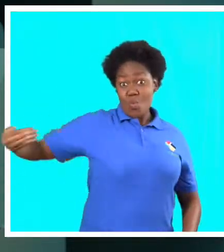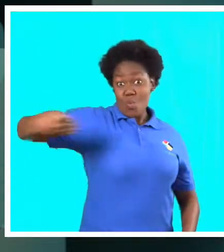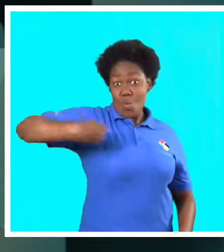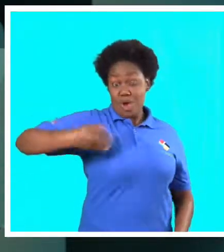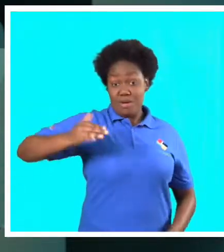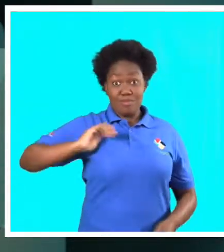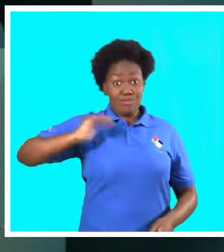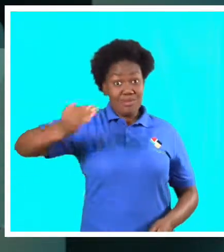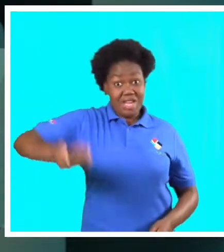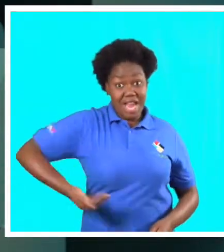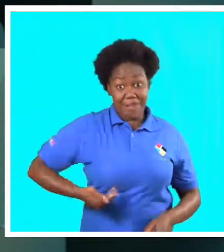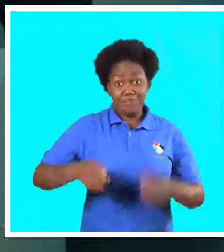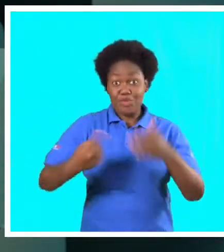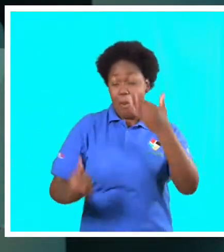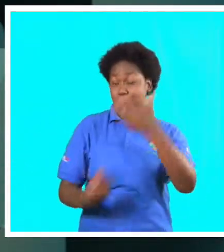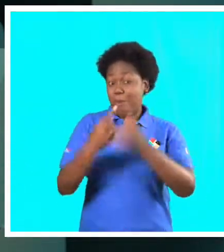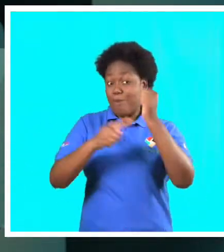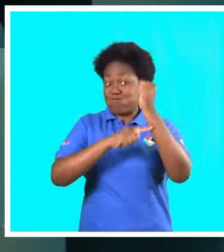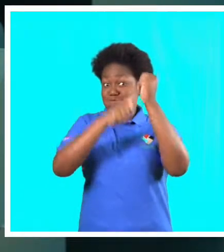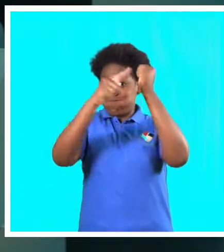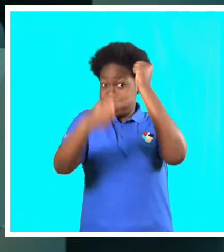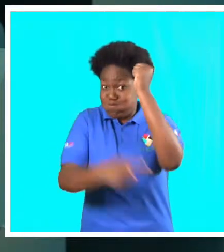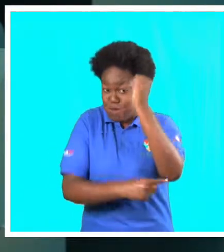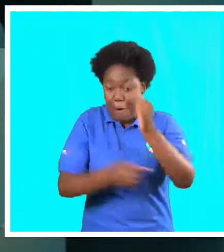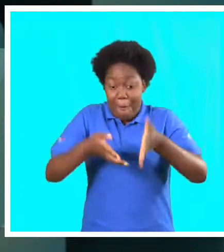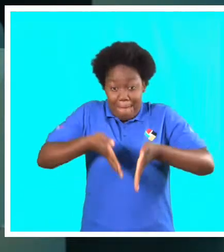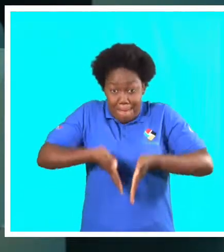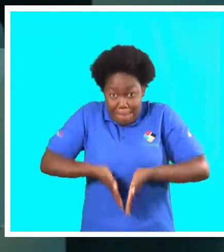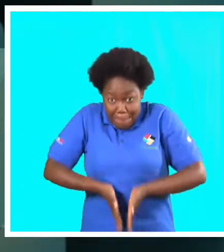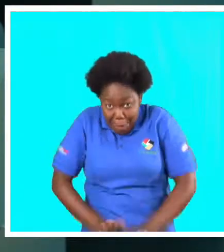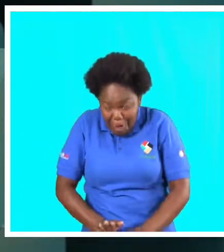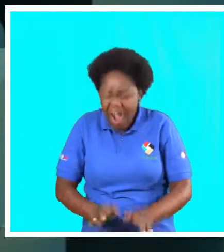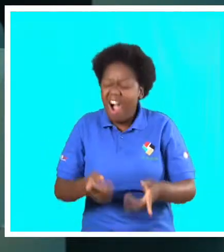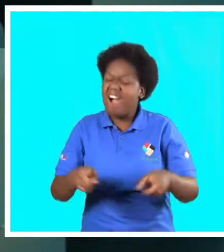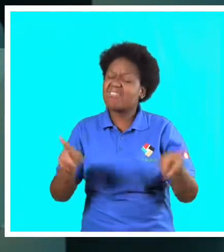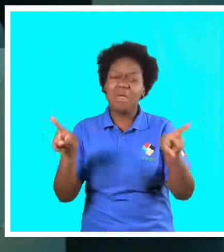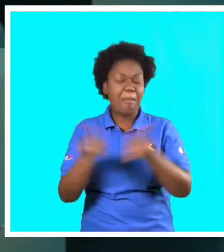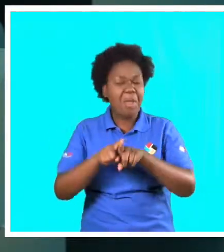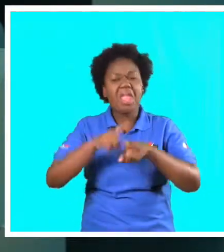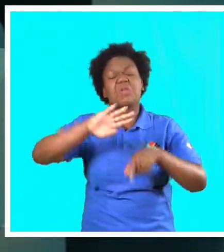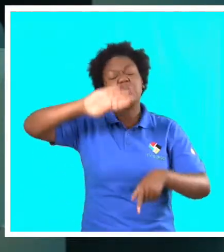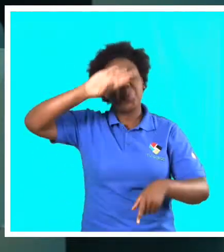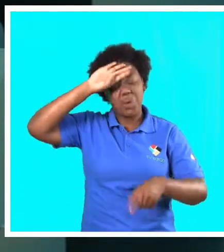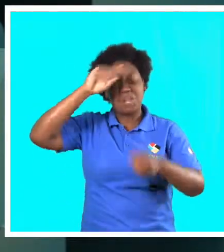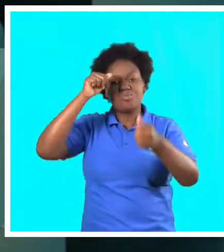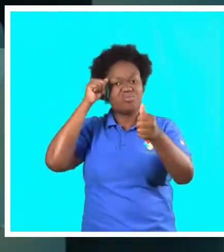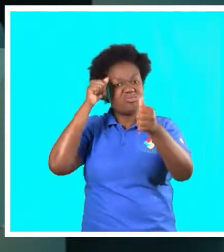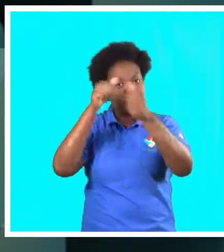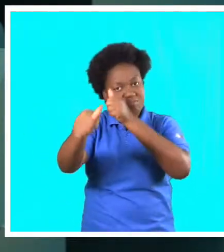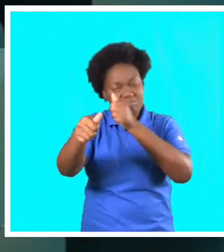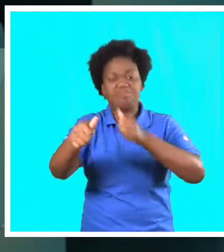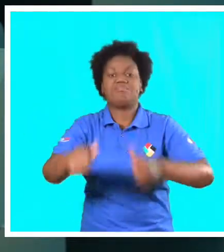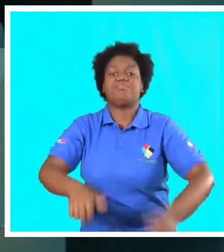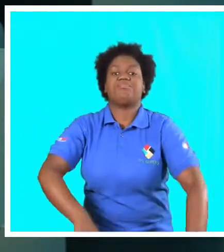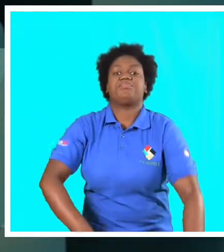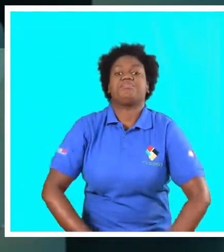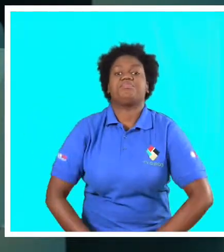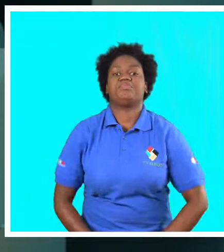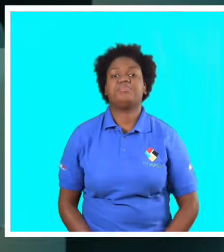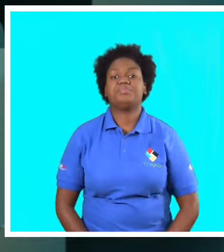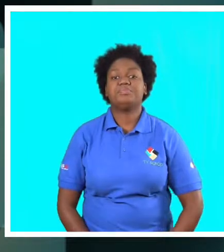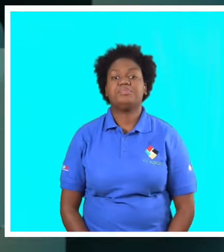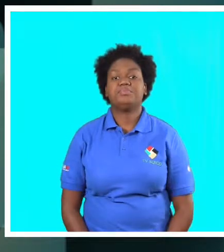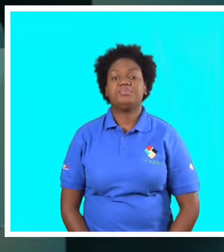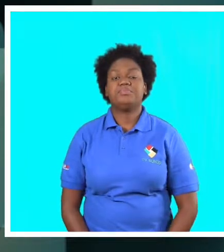automática. Há vezes que só se manifesta quando o indivíduo tem outros fatores de risco, como por exemplo o